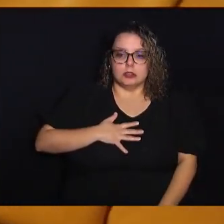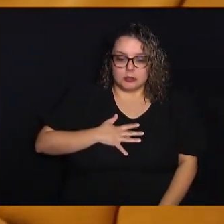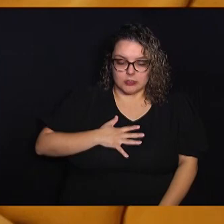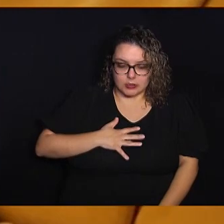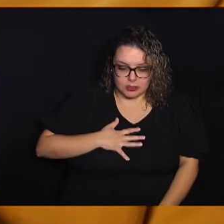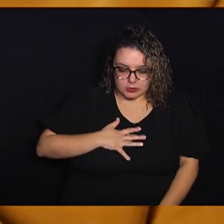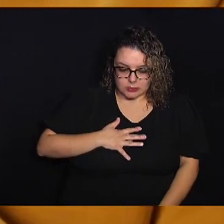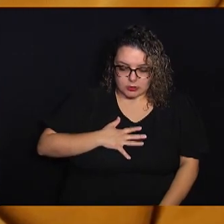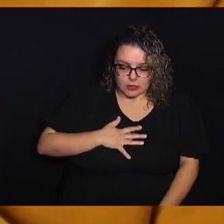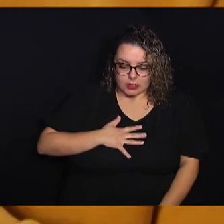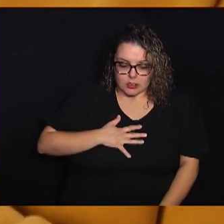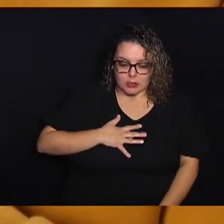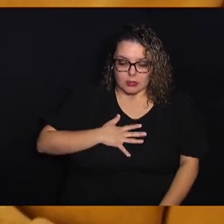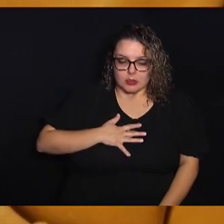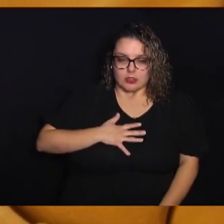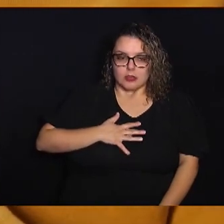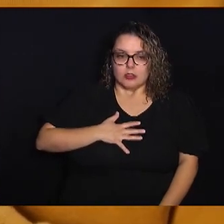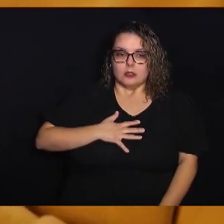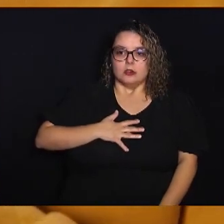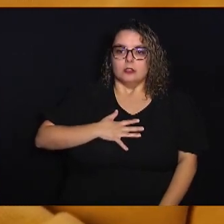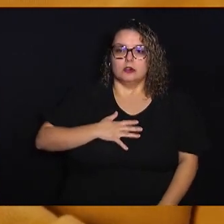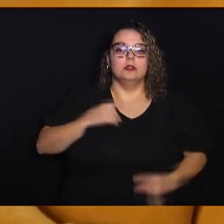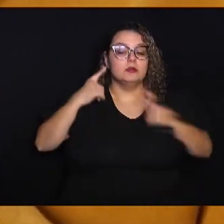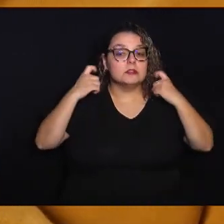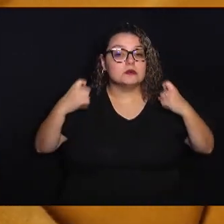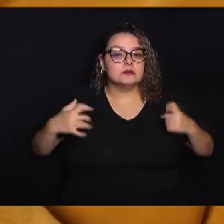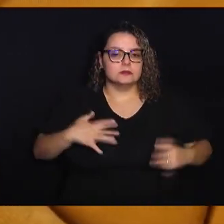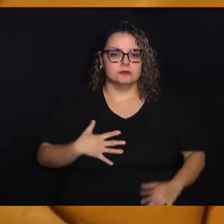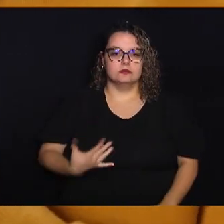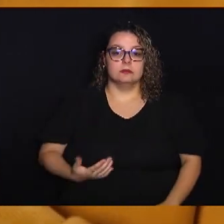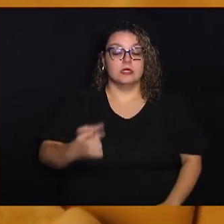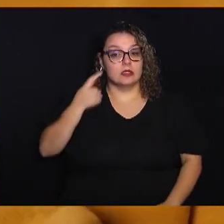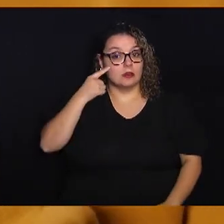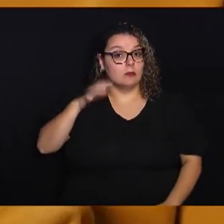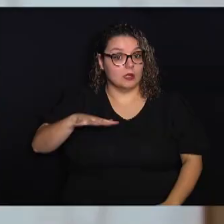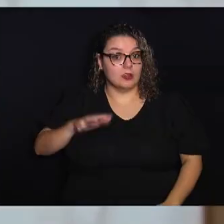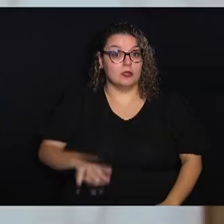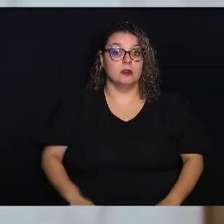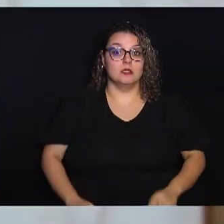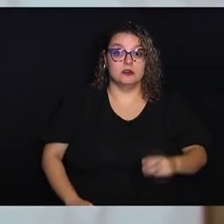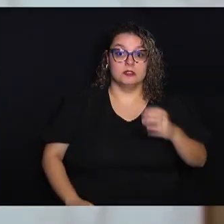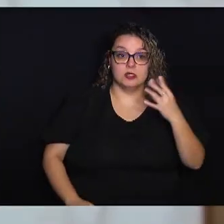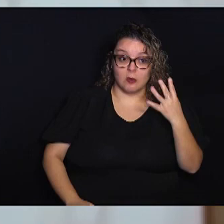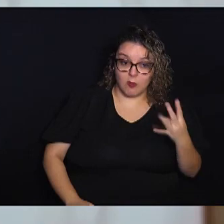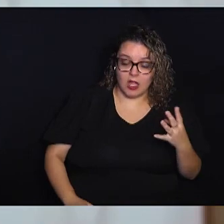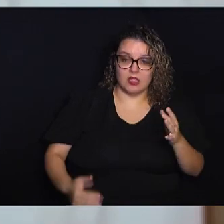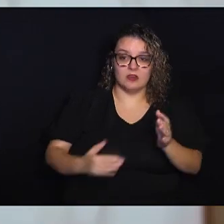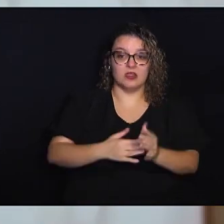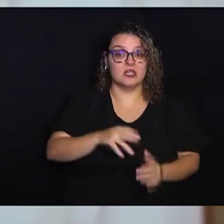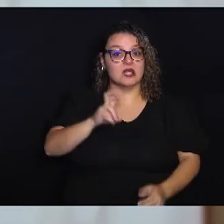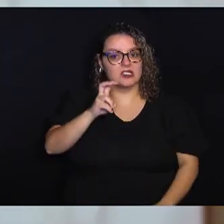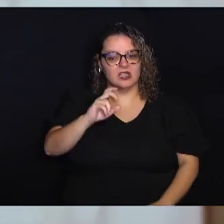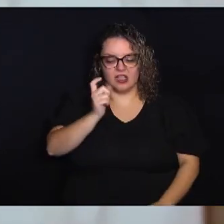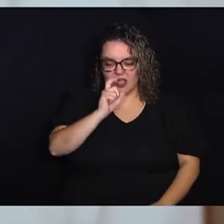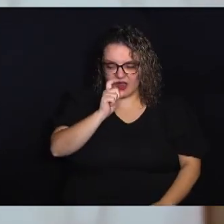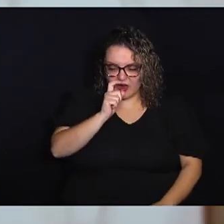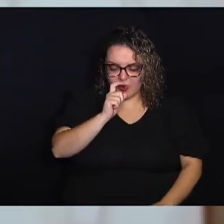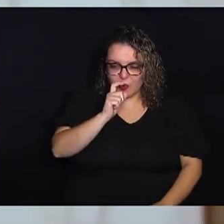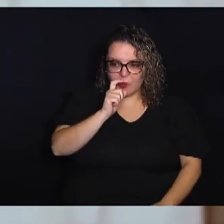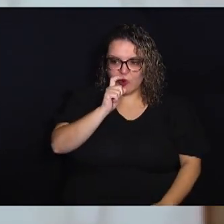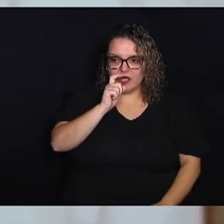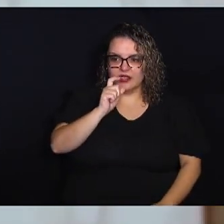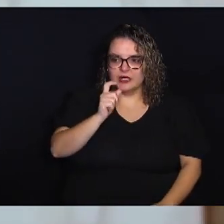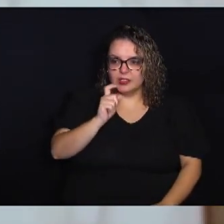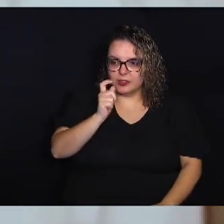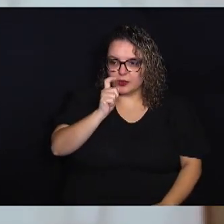graves. Para a gente ter uma ideia, entre 5 a 6 pessoas vêm a óbito por asma, por uma crise de asma hoje no